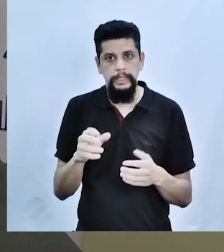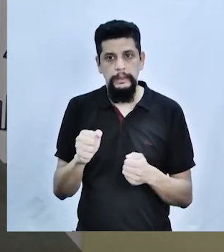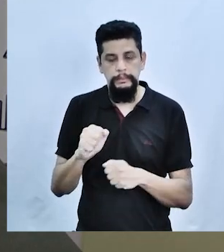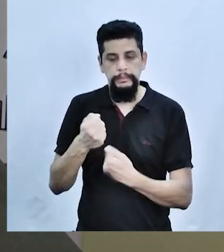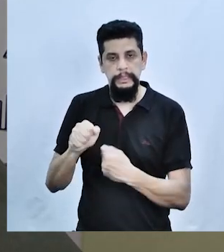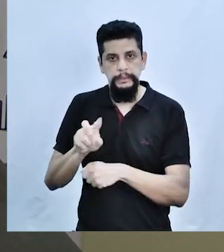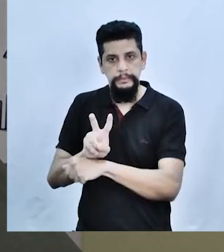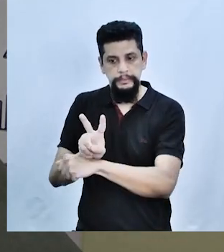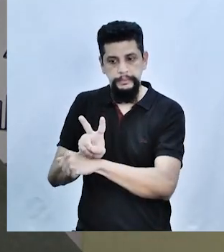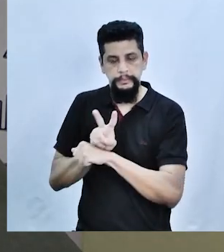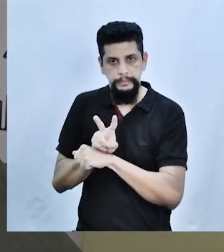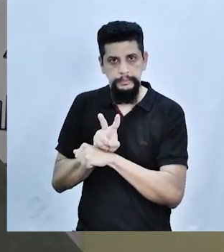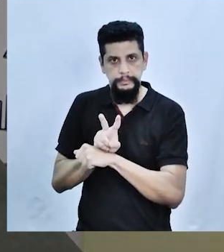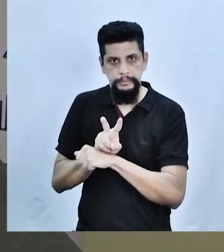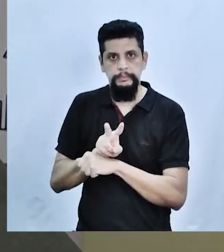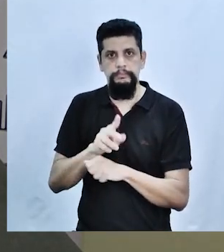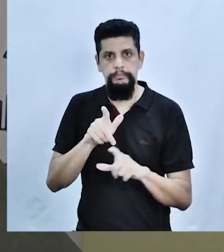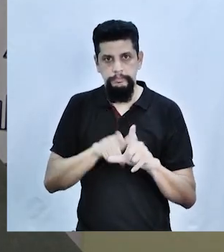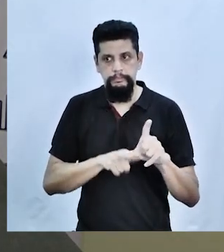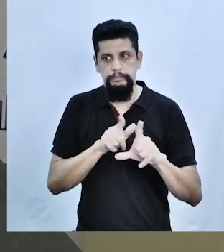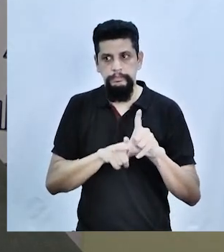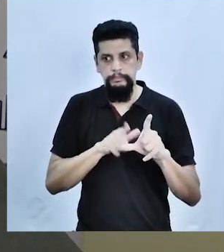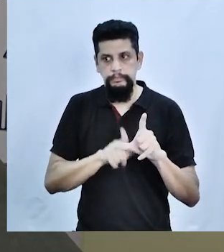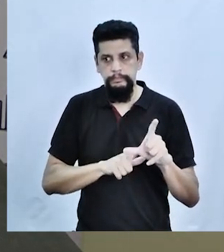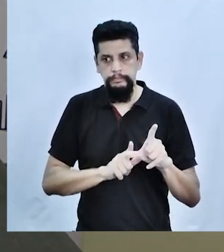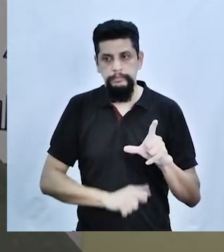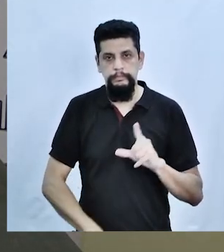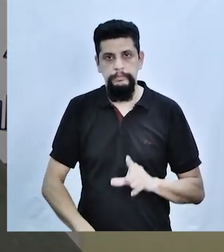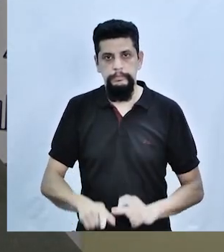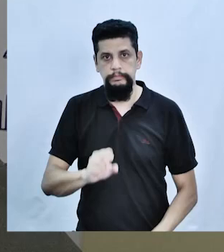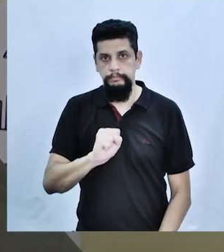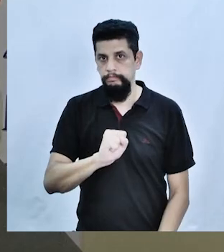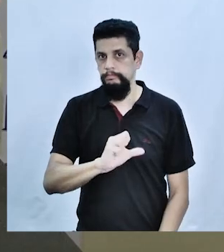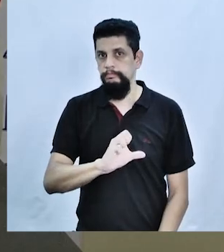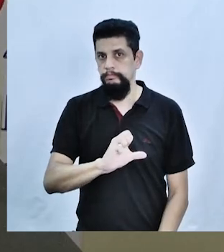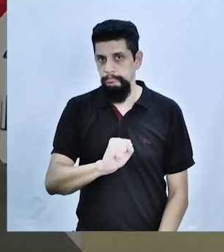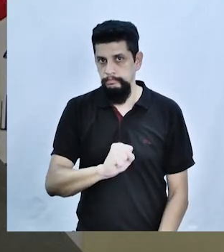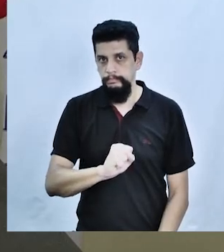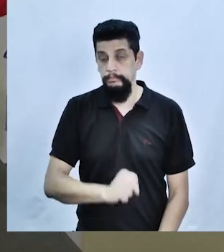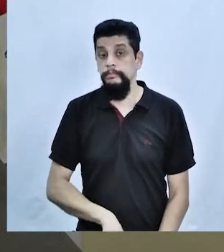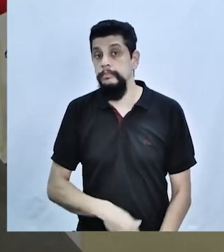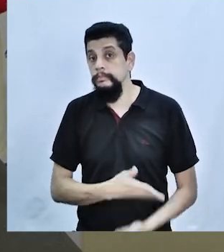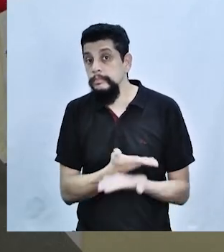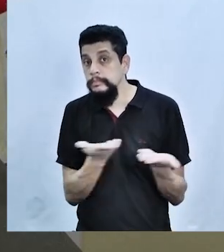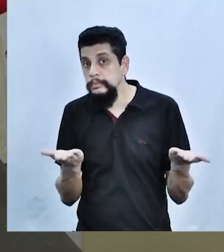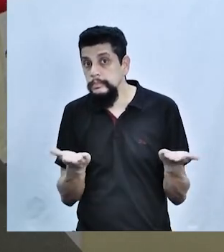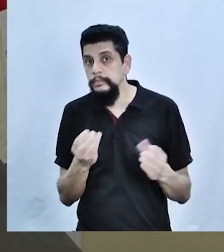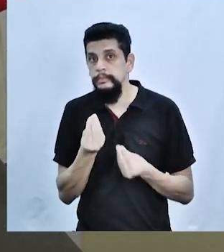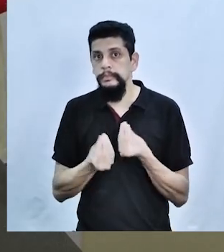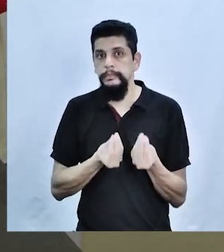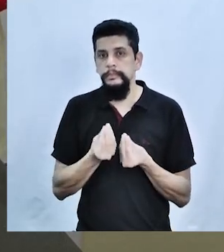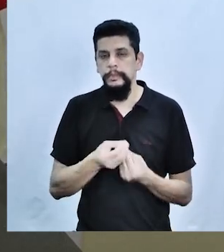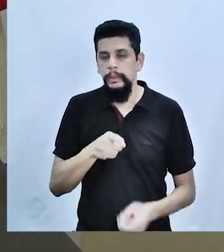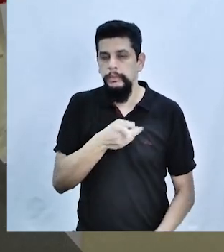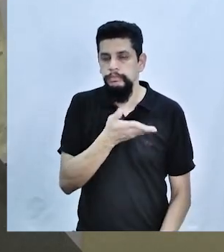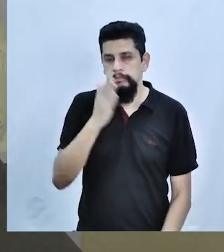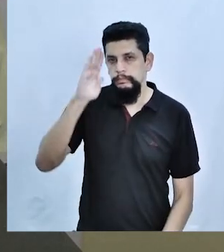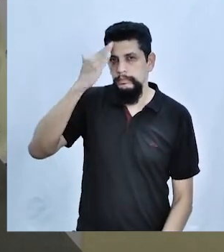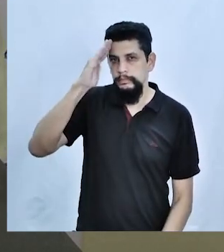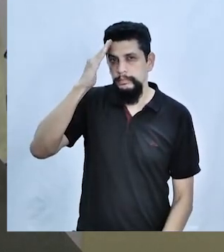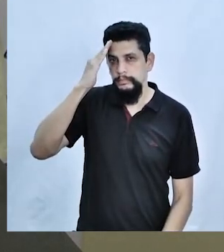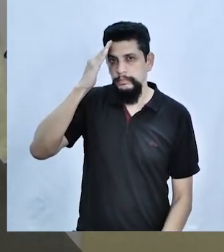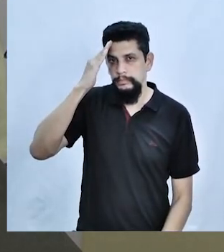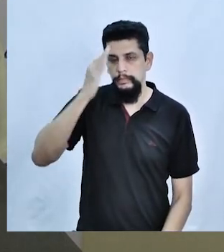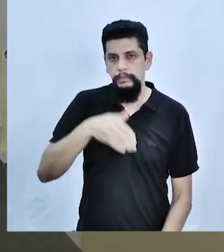nós iríamos emprestar essa letra. Exatamente. E colocar aqui lá. Isso mesmo, não é? E aí, como está o seu